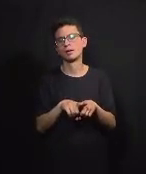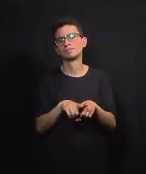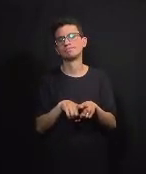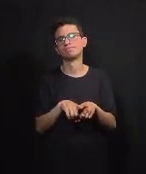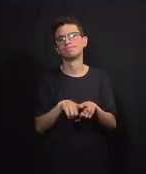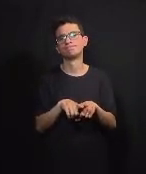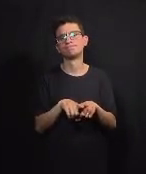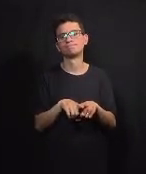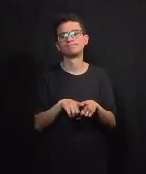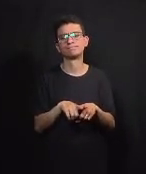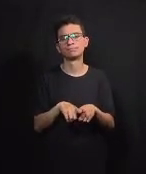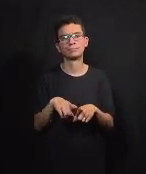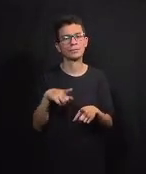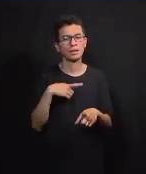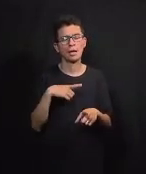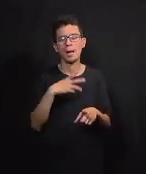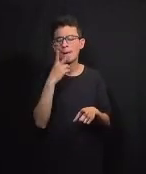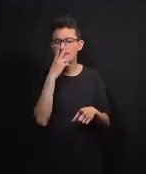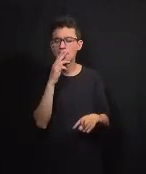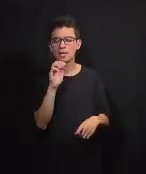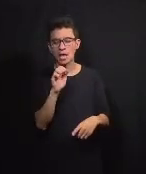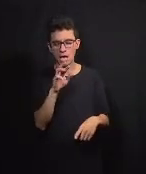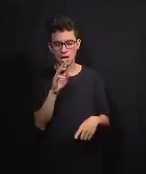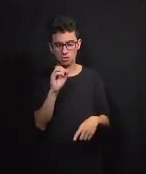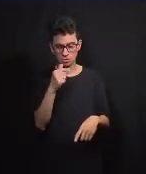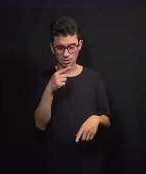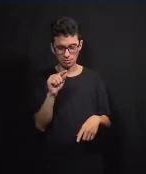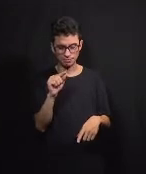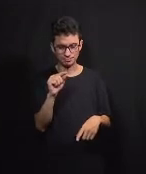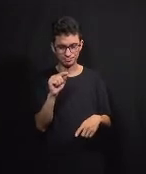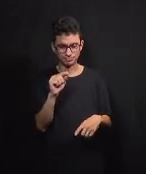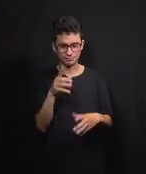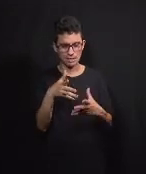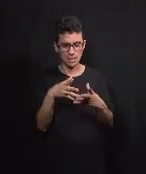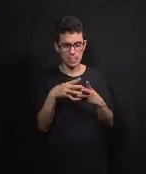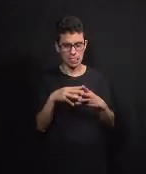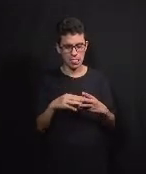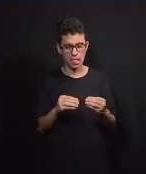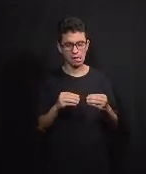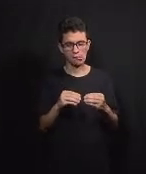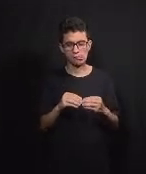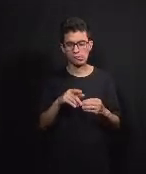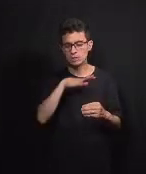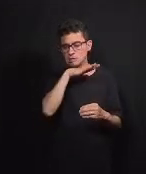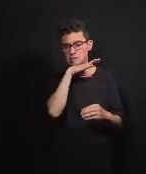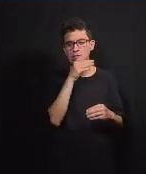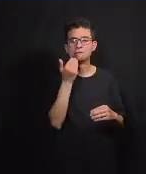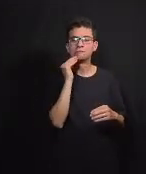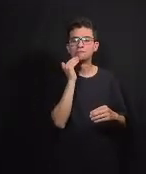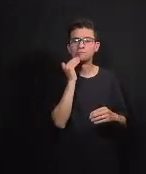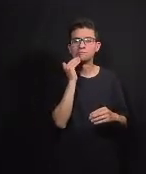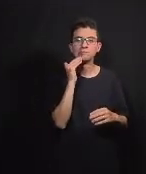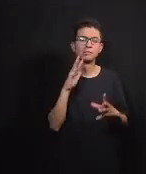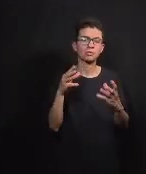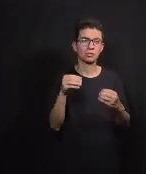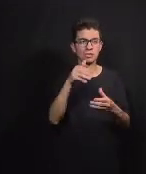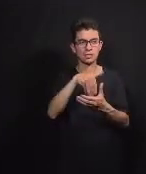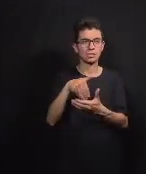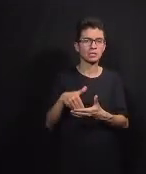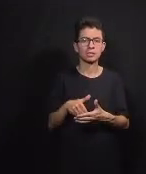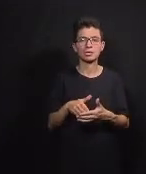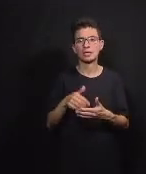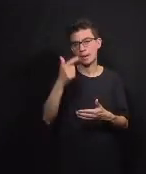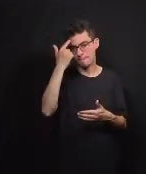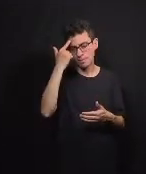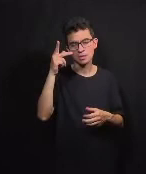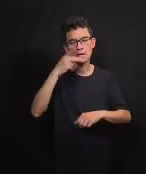de uma erosão, de uma corrosão da democracia. Veja-se o caso americano, as questões econômicas.